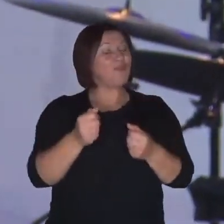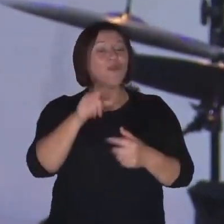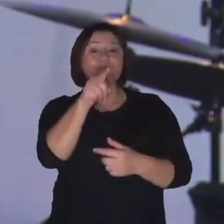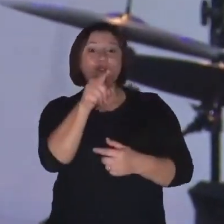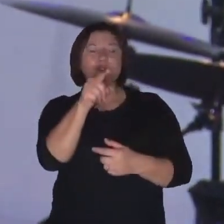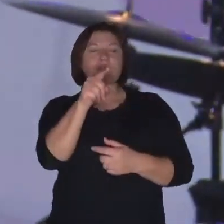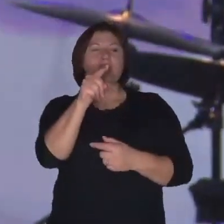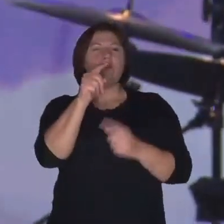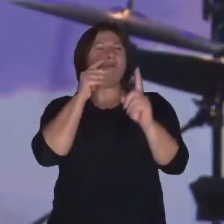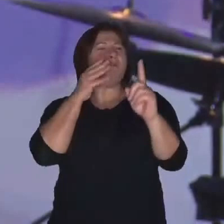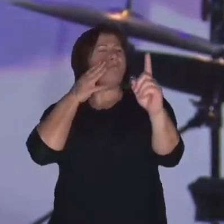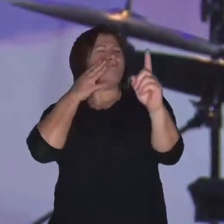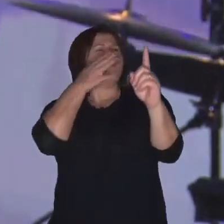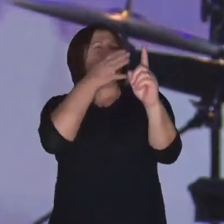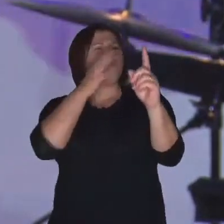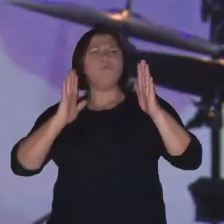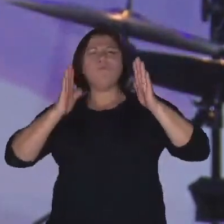perspectiva.